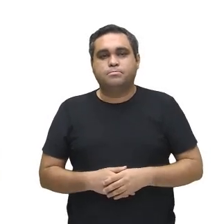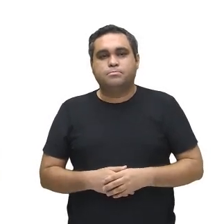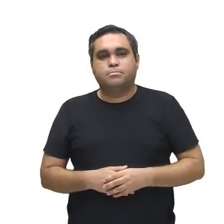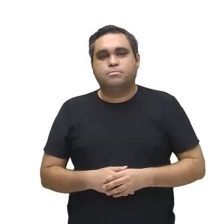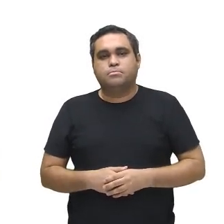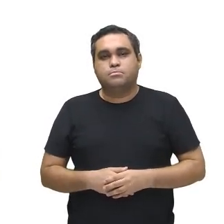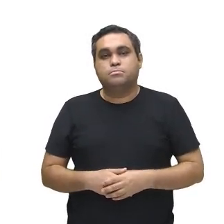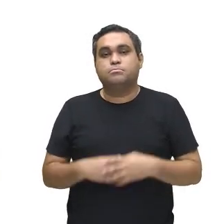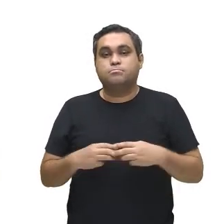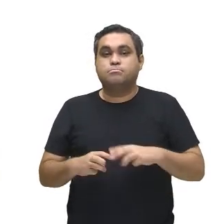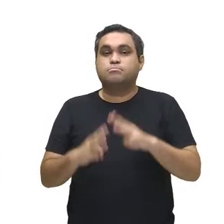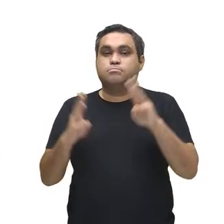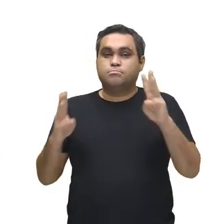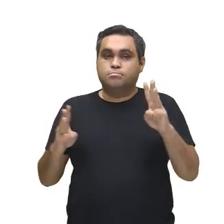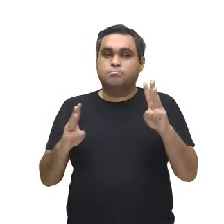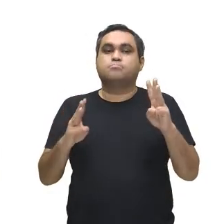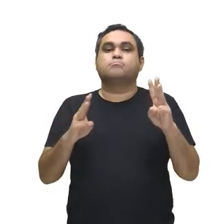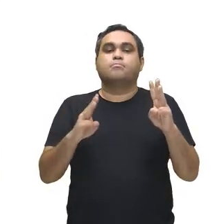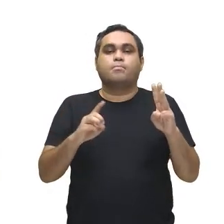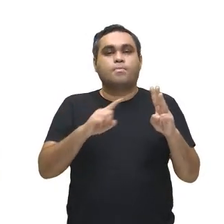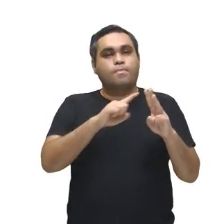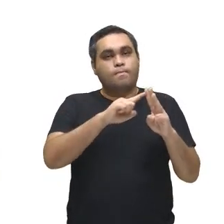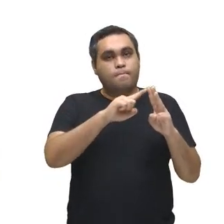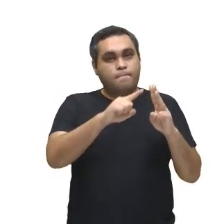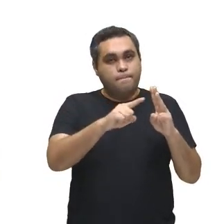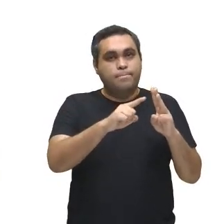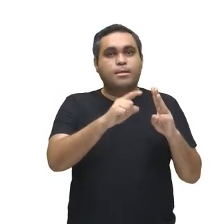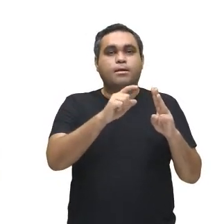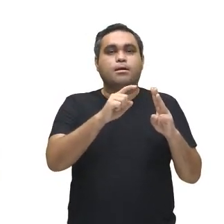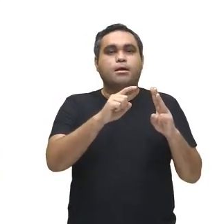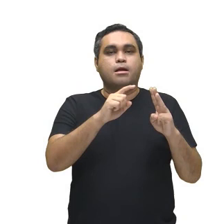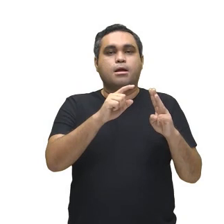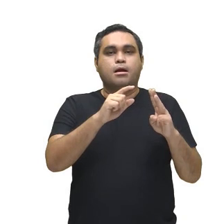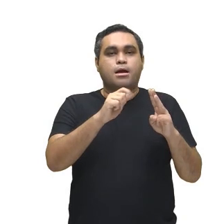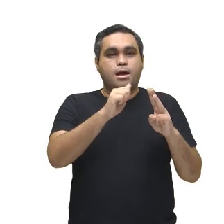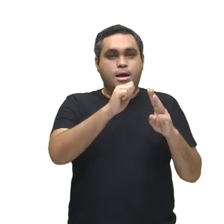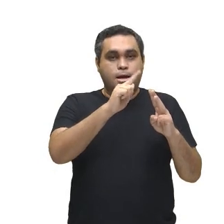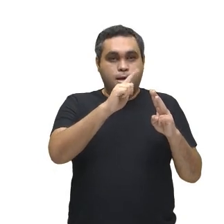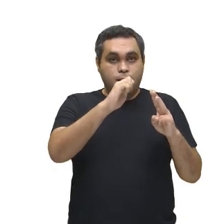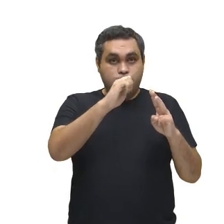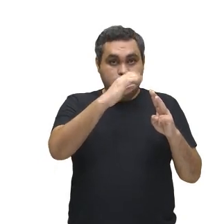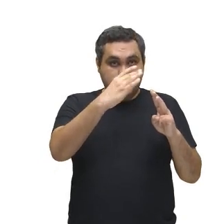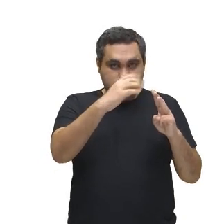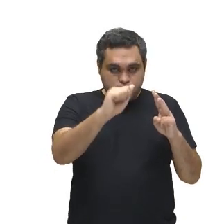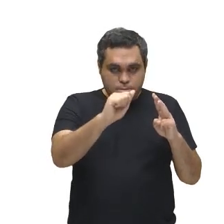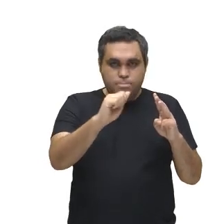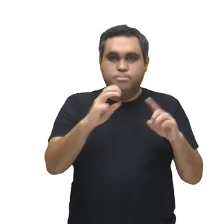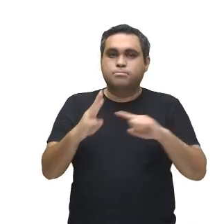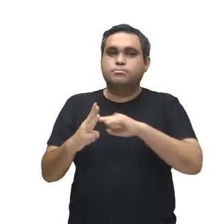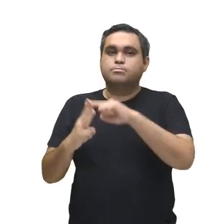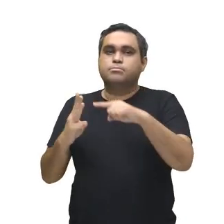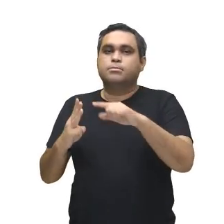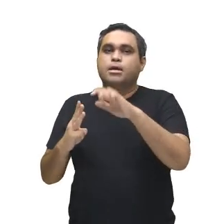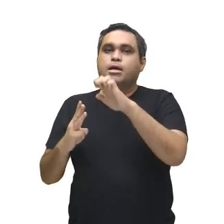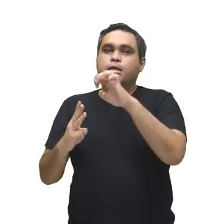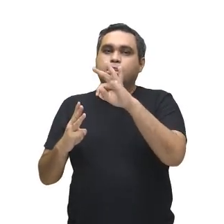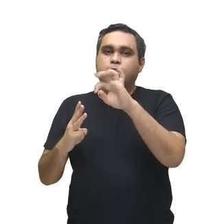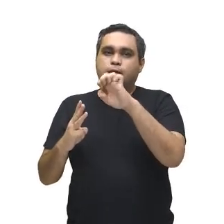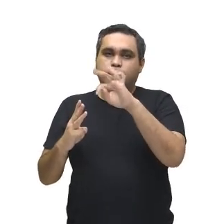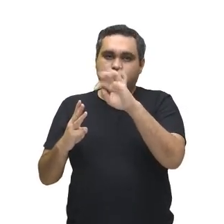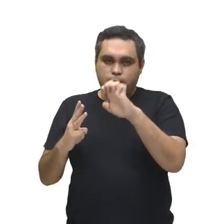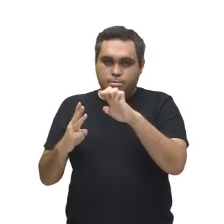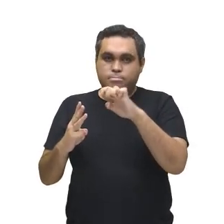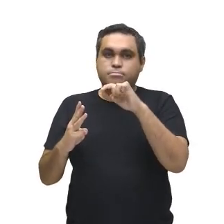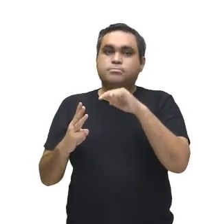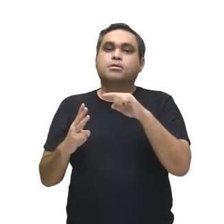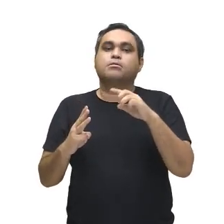B. Tríplice Aliança e Tríplice Entente foram formadas para combater na Primeira Guerra. Eixo e aliados